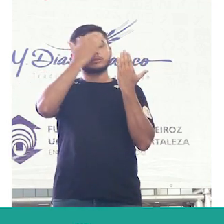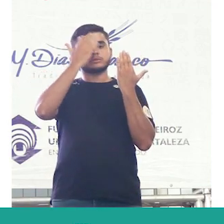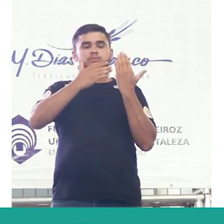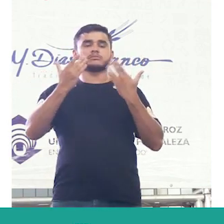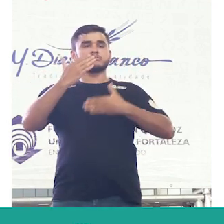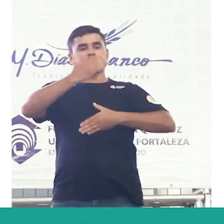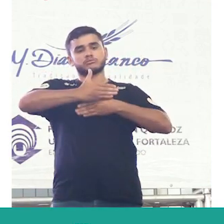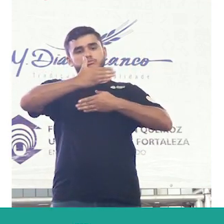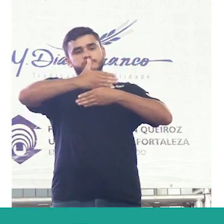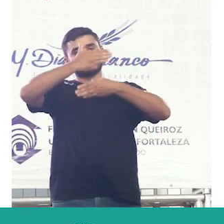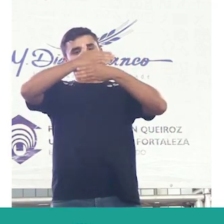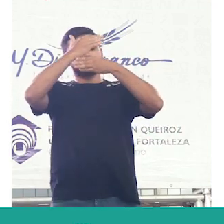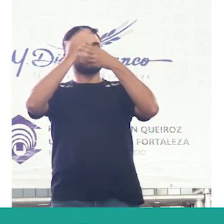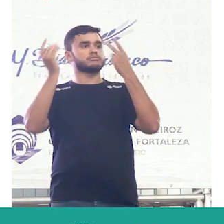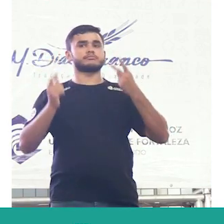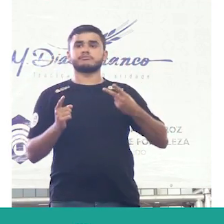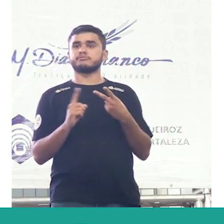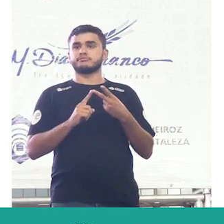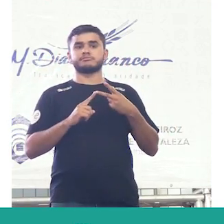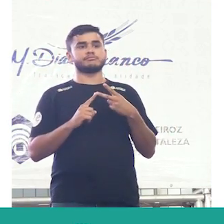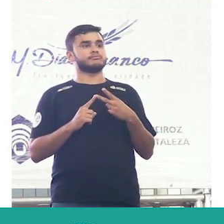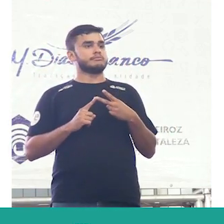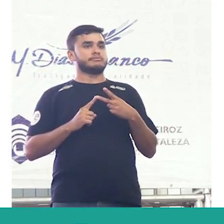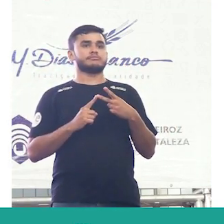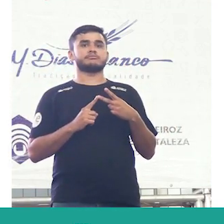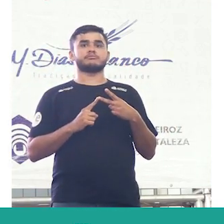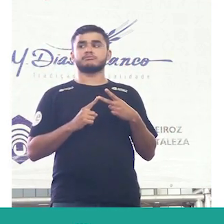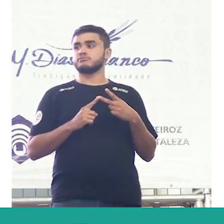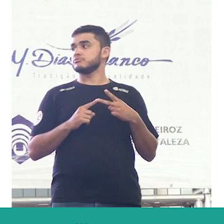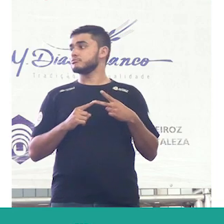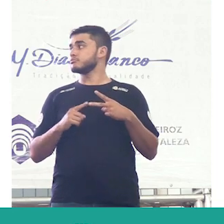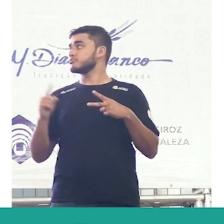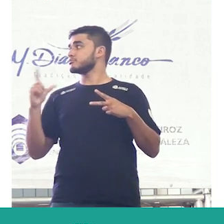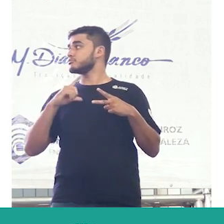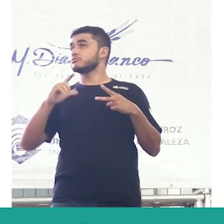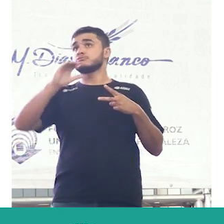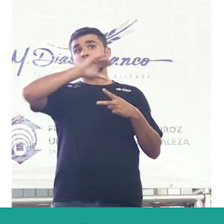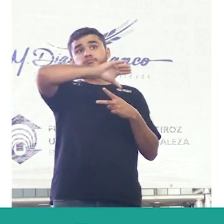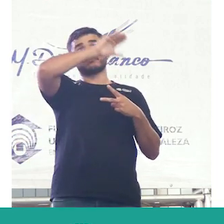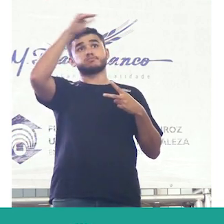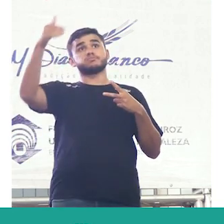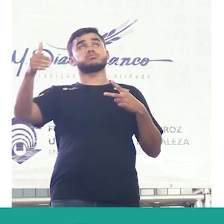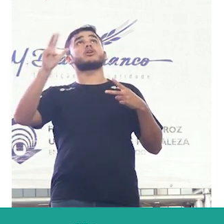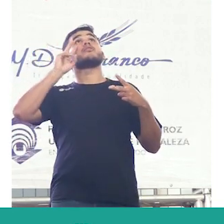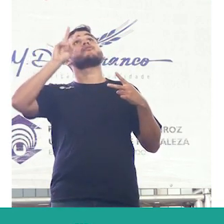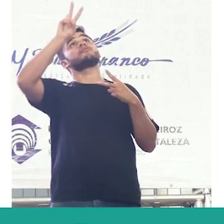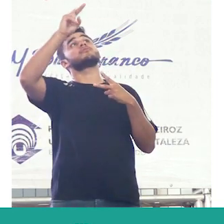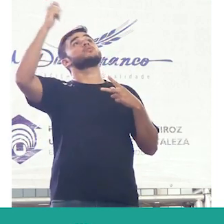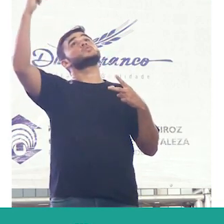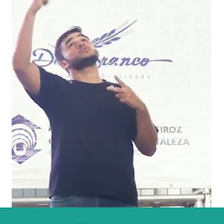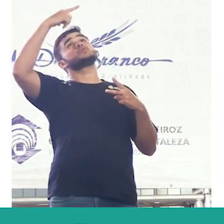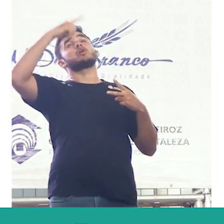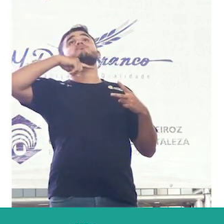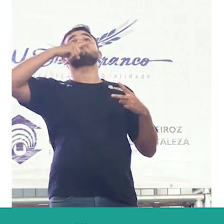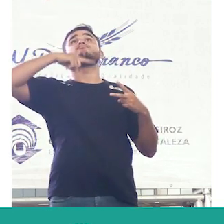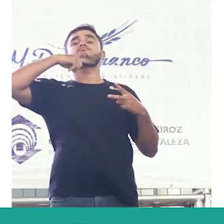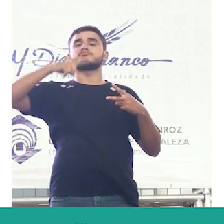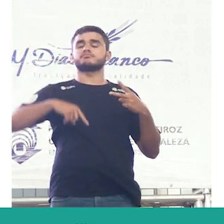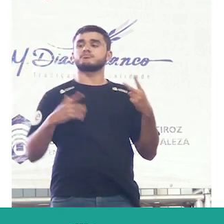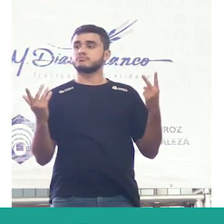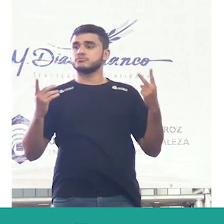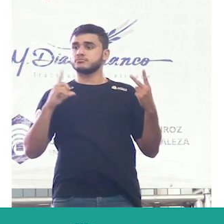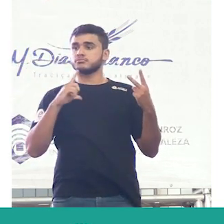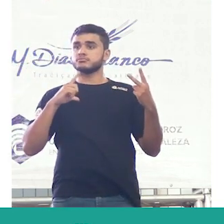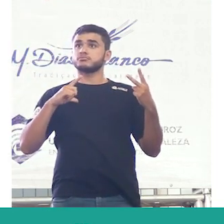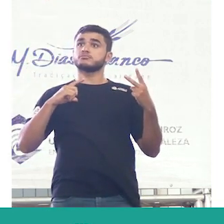muro de uma casa concretada. Foi claro? É uma casca dessa onde a gente não consegue ver o sol. É aquilo que a